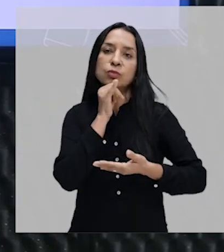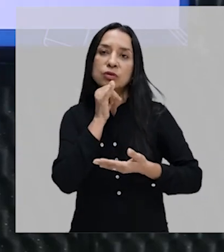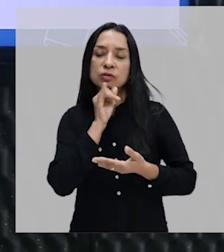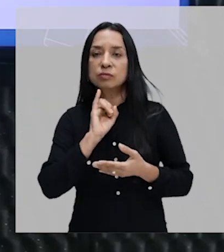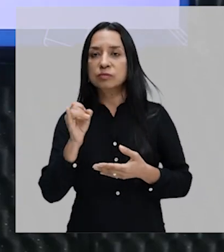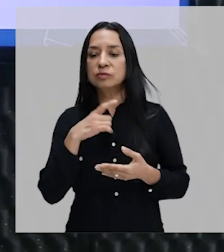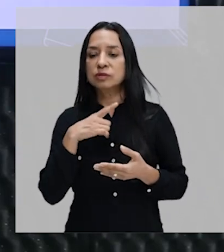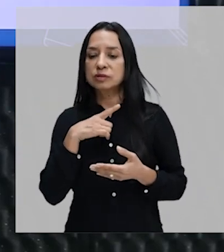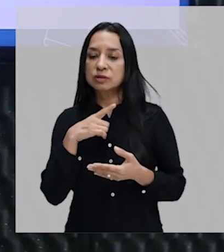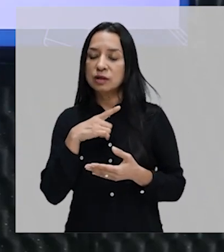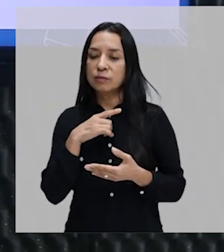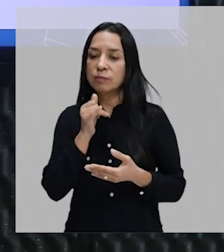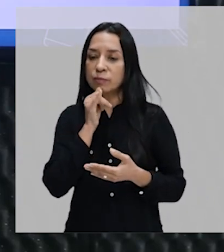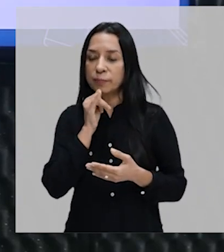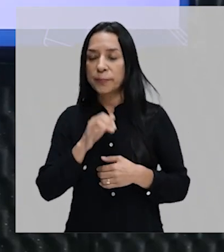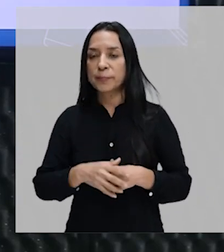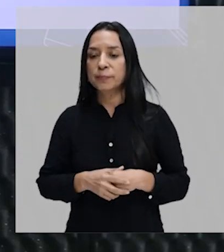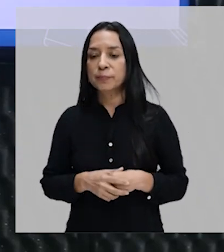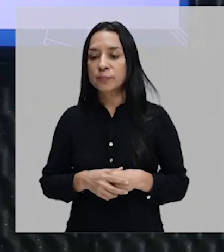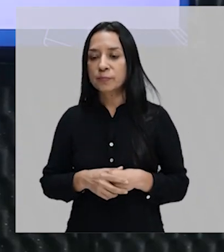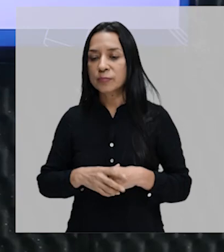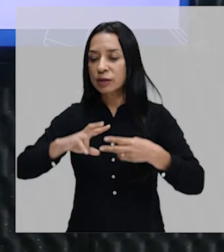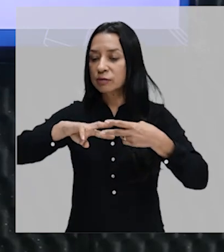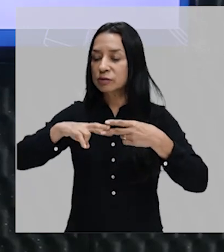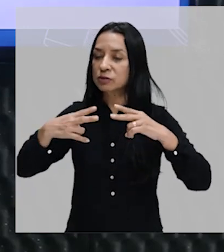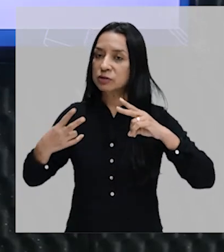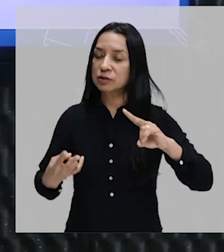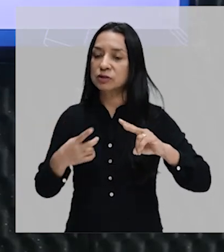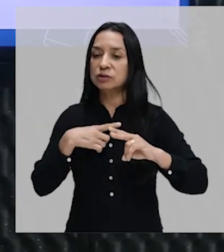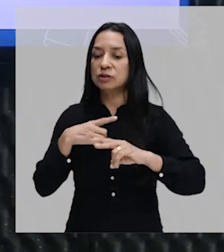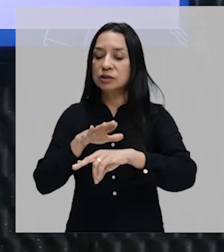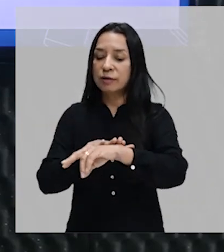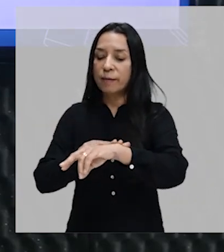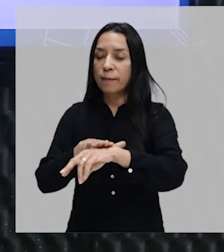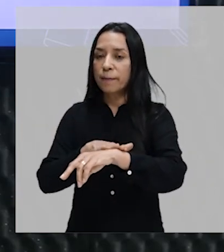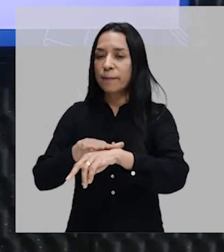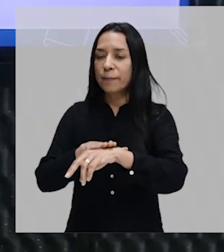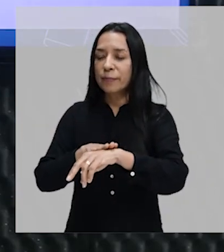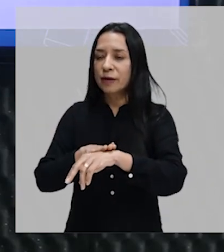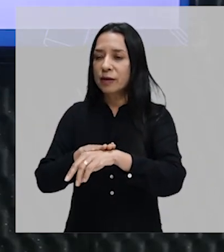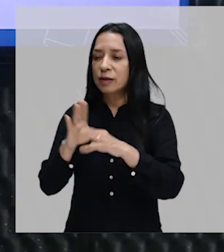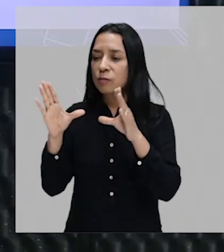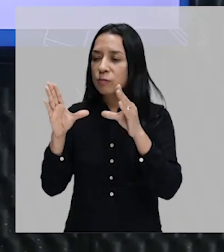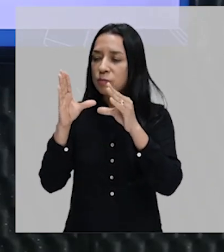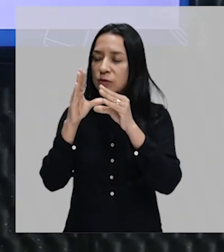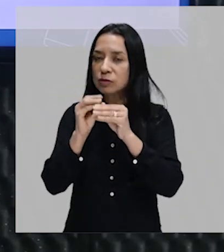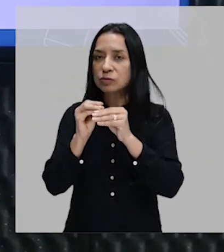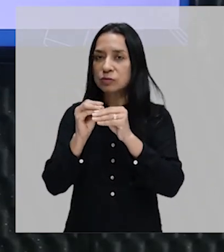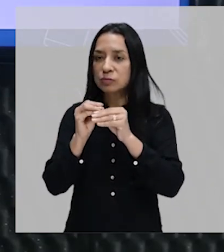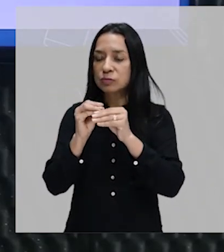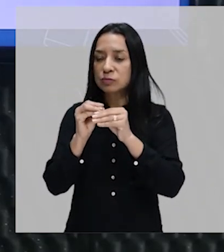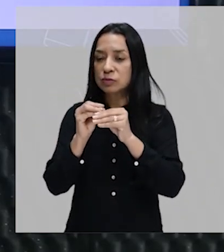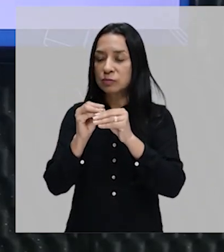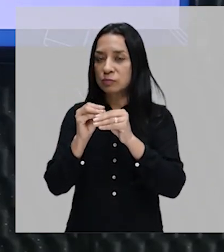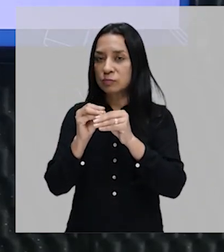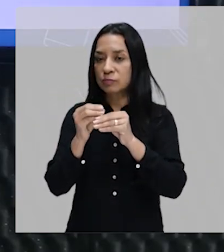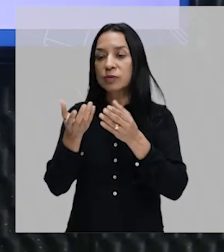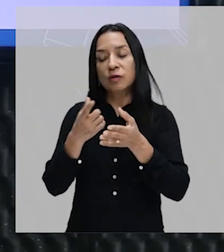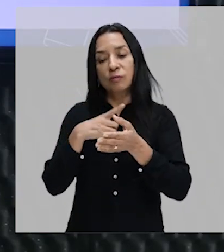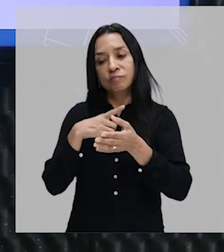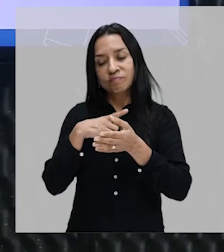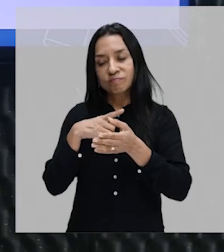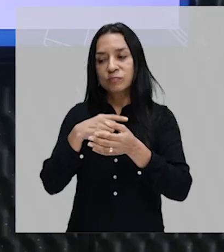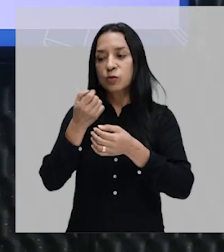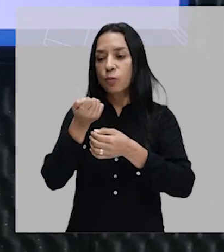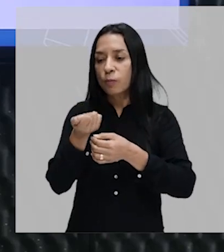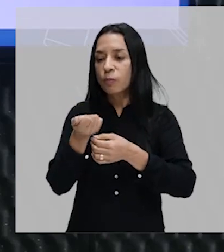a predisposição genética para ter a pele um pouco mais escura, o meu genótipo é para que eu tenha uma pele um pouco